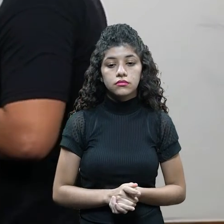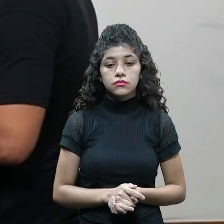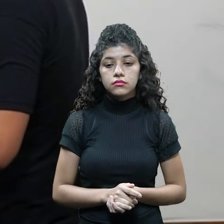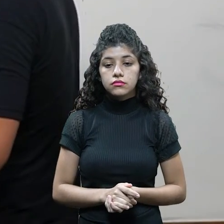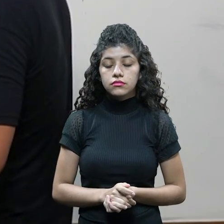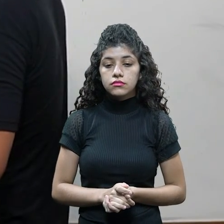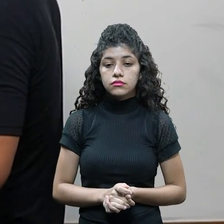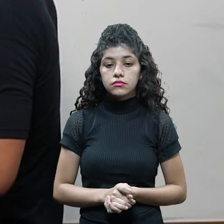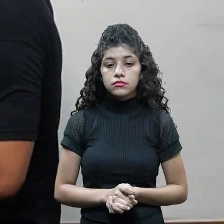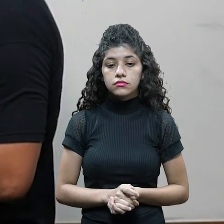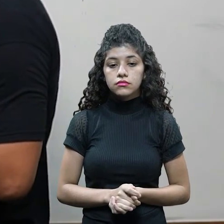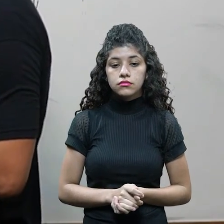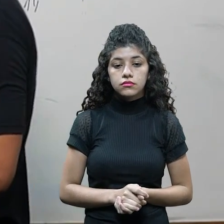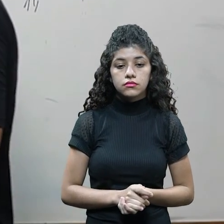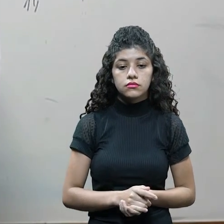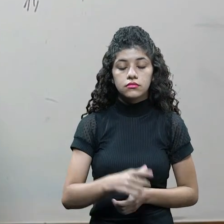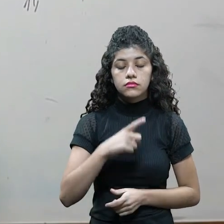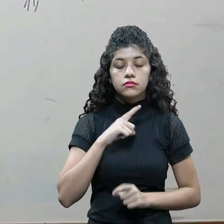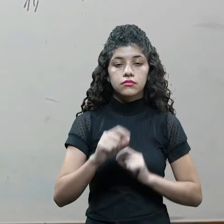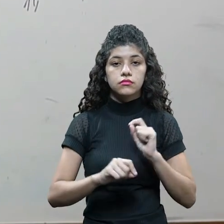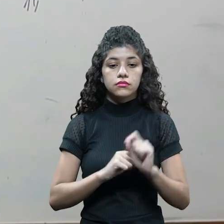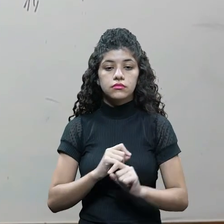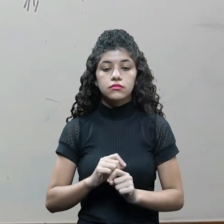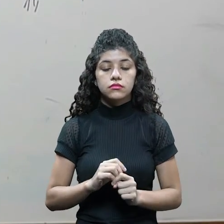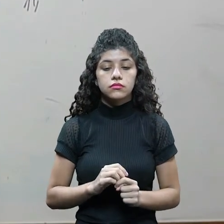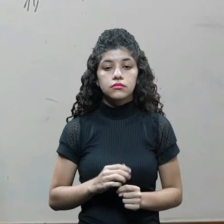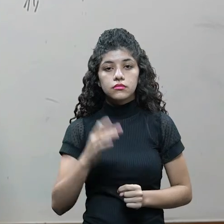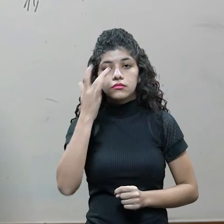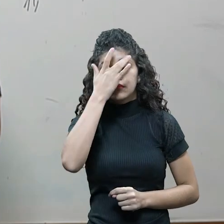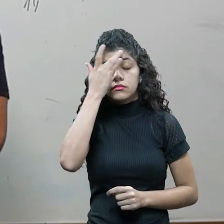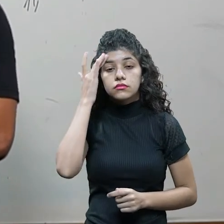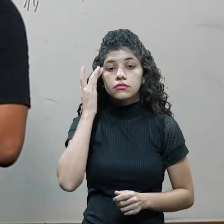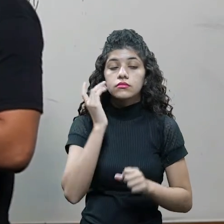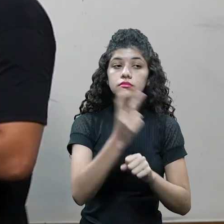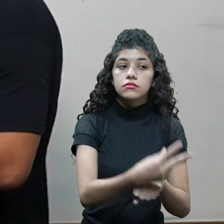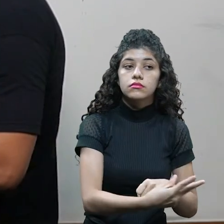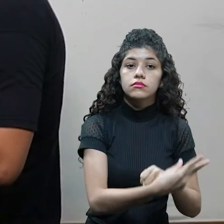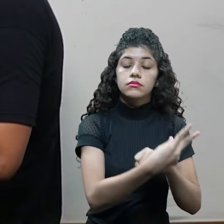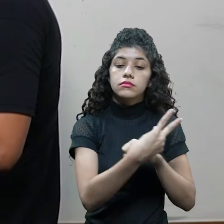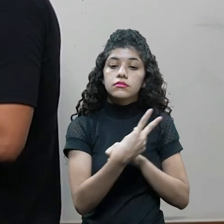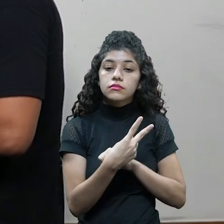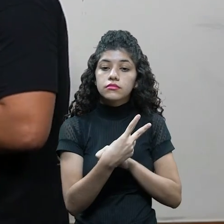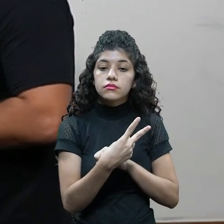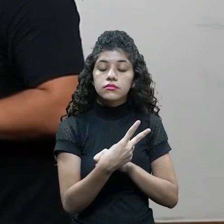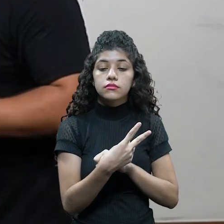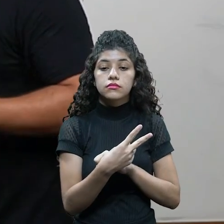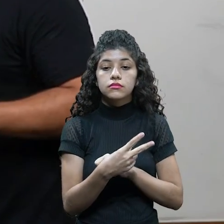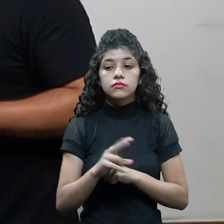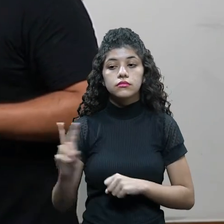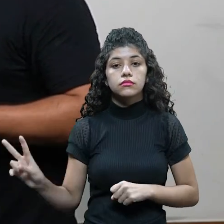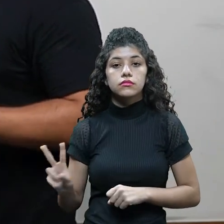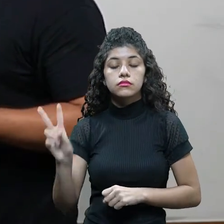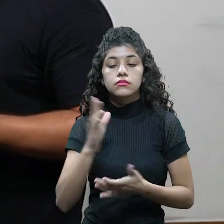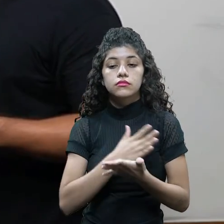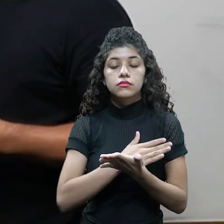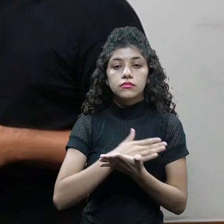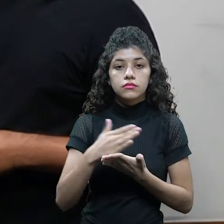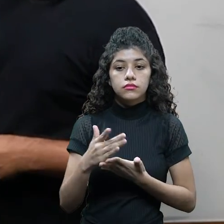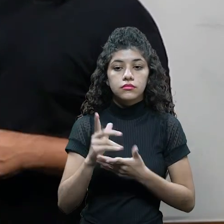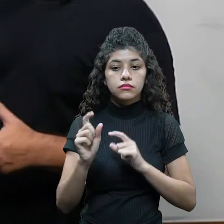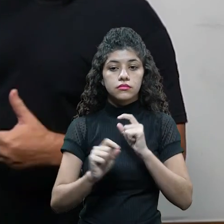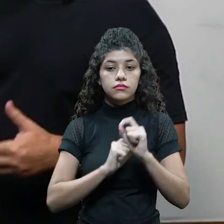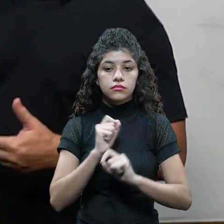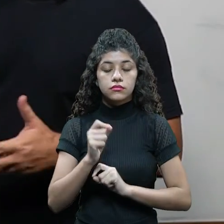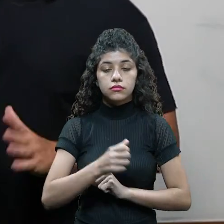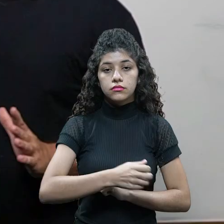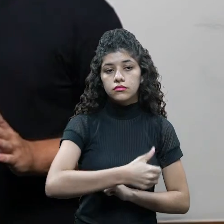Na seguinte situação eu trago para vocês alguém que foi pedir emprestado, financiar um bem, que no valor inicial, o valor do capital